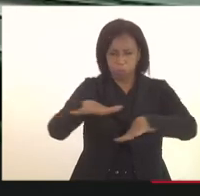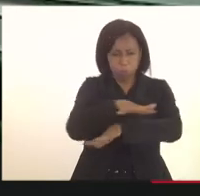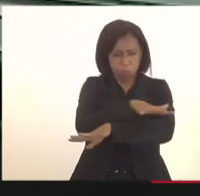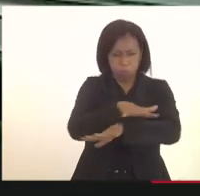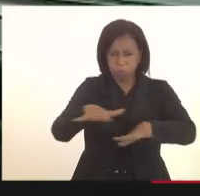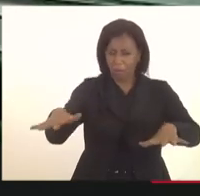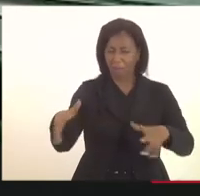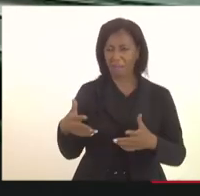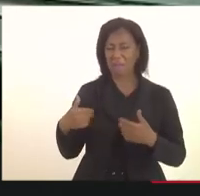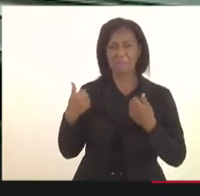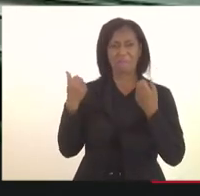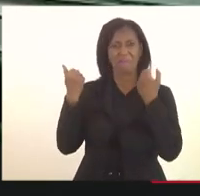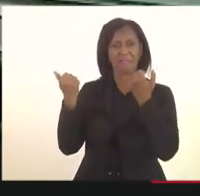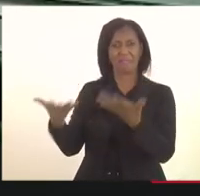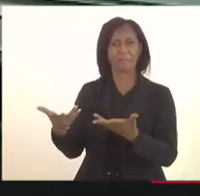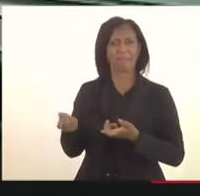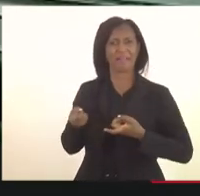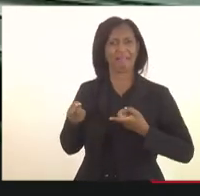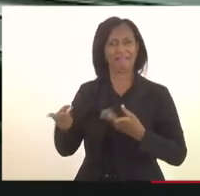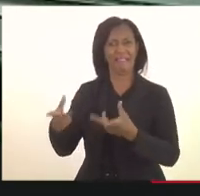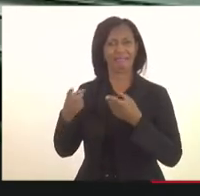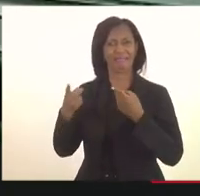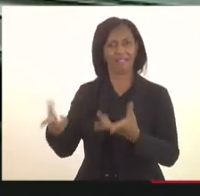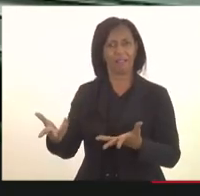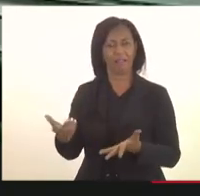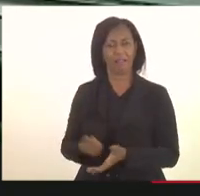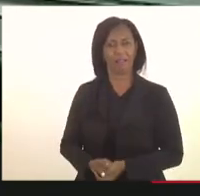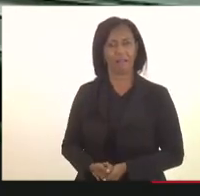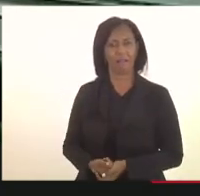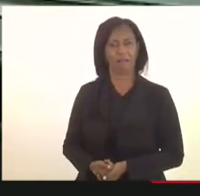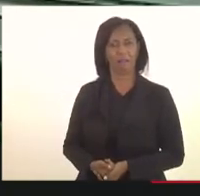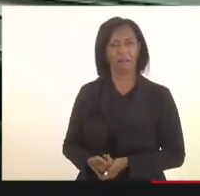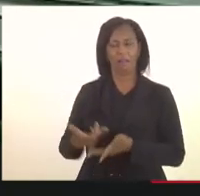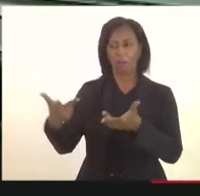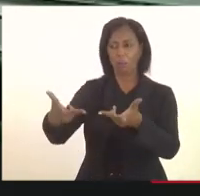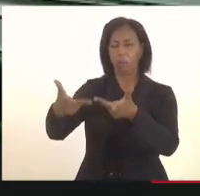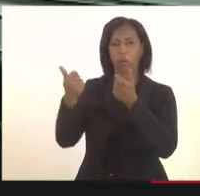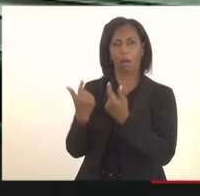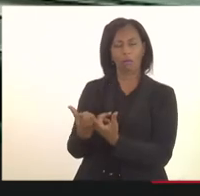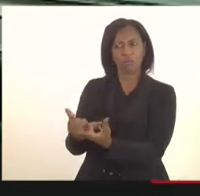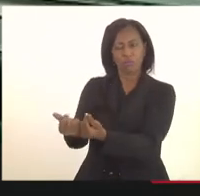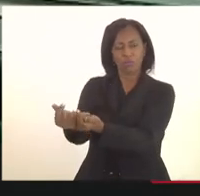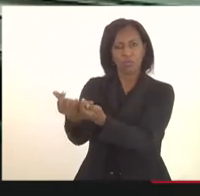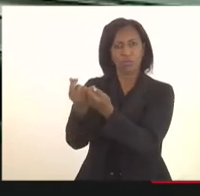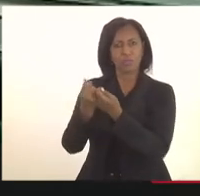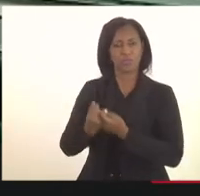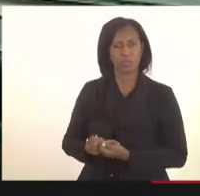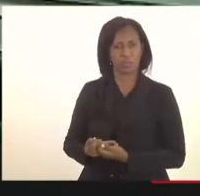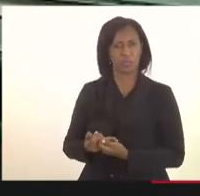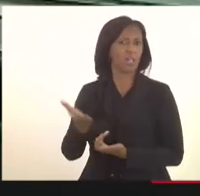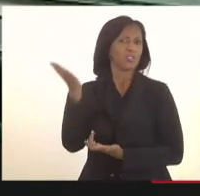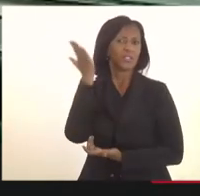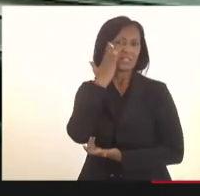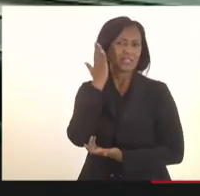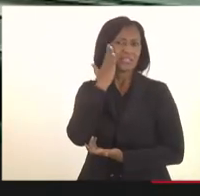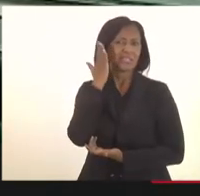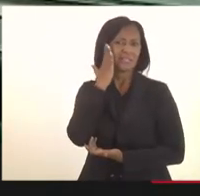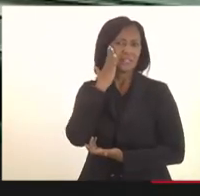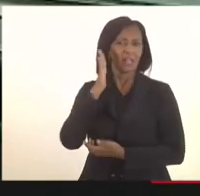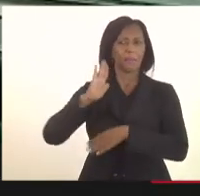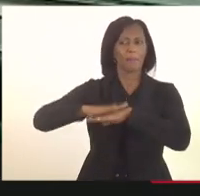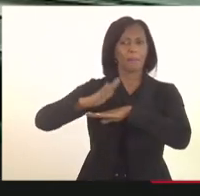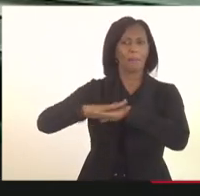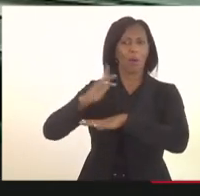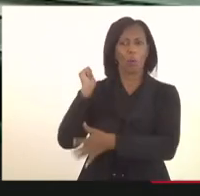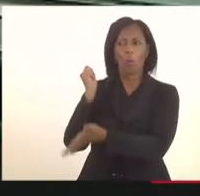Terra, não servindo para nada, que consumiu parte do nosso dinheiro. A gente sabe que o maior